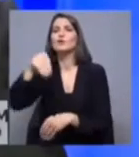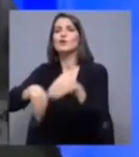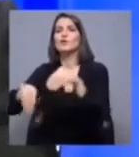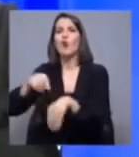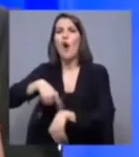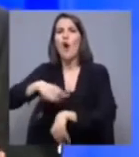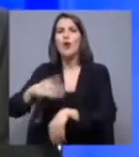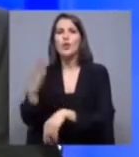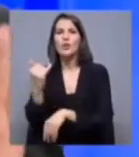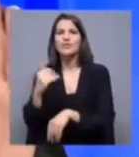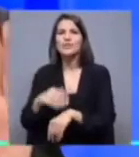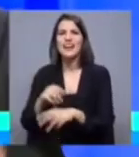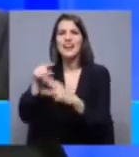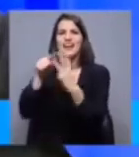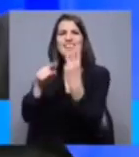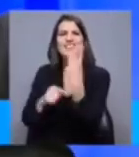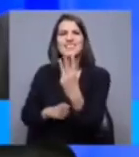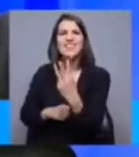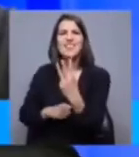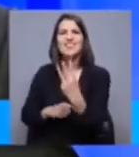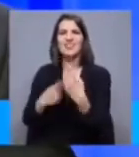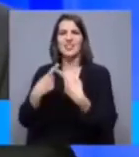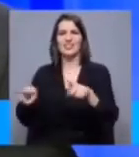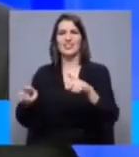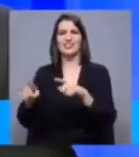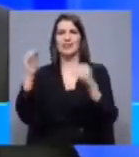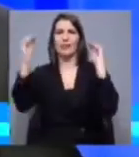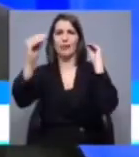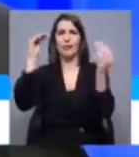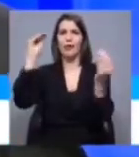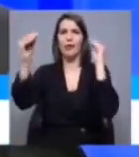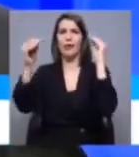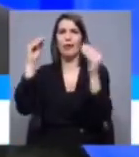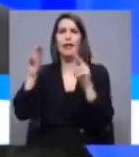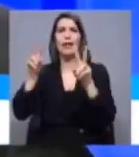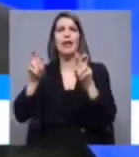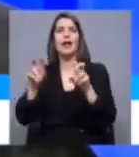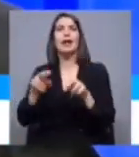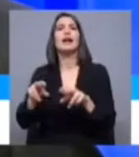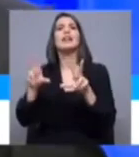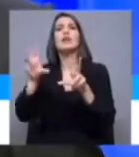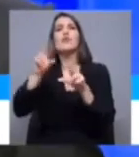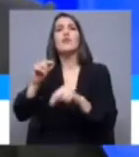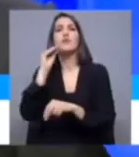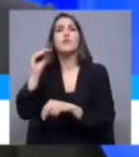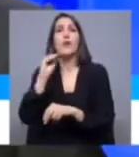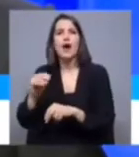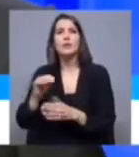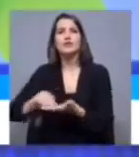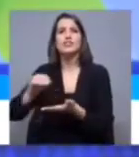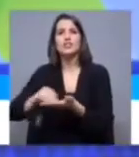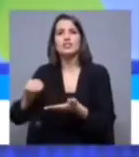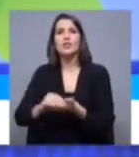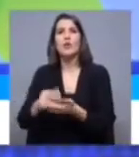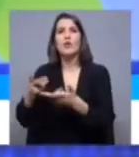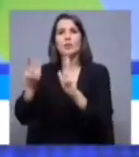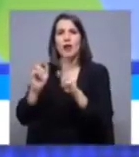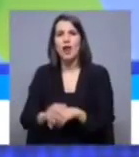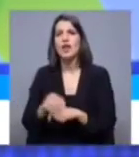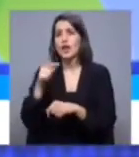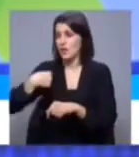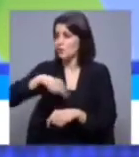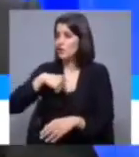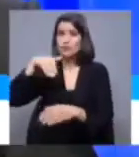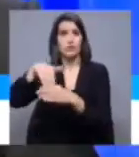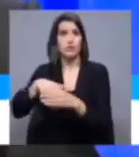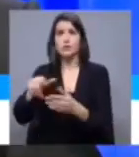12 horas, três formas diferentes do tema do novo banco e da inscrição das verbas do orçamento. E nós votámos